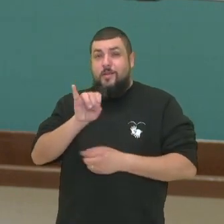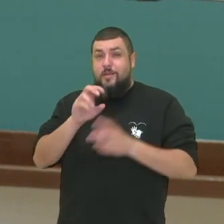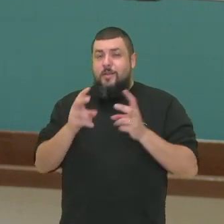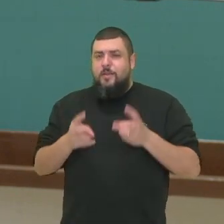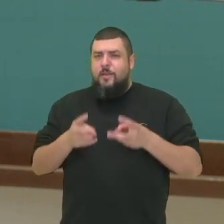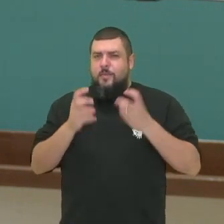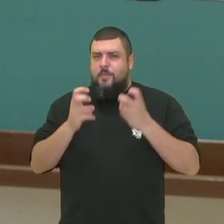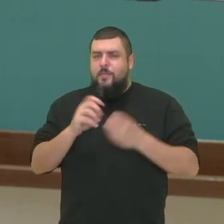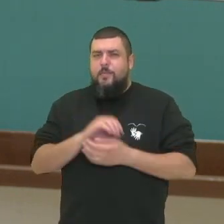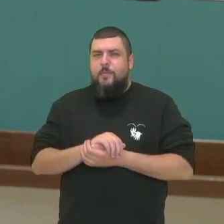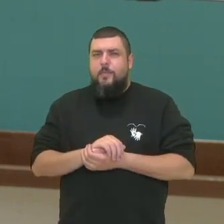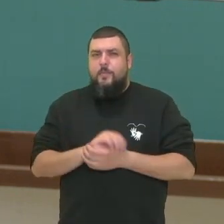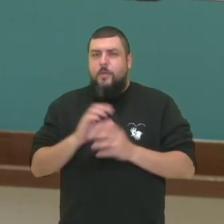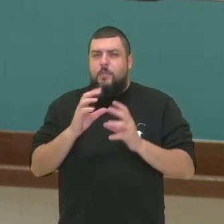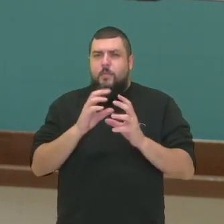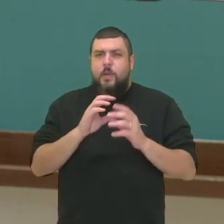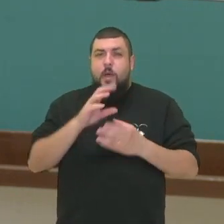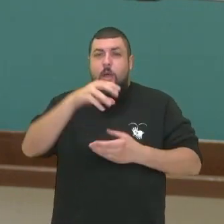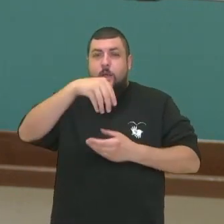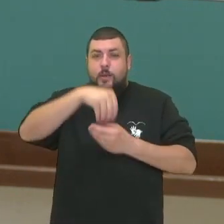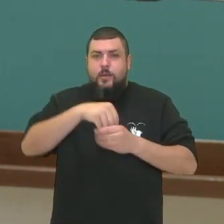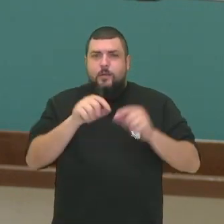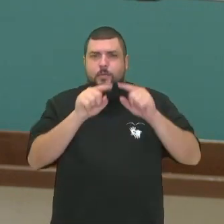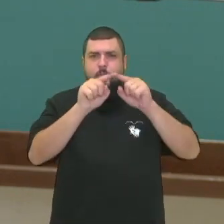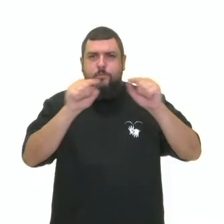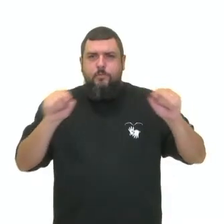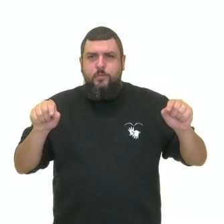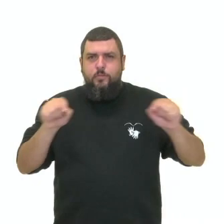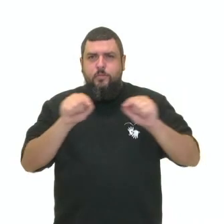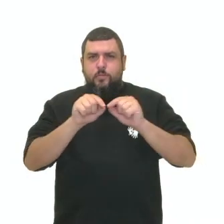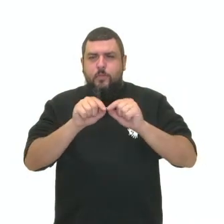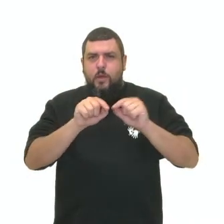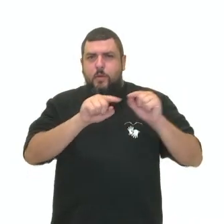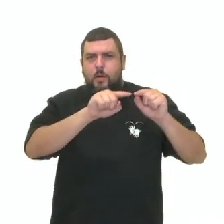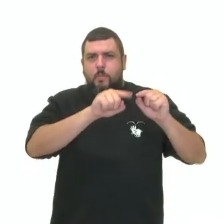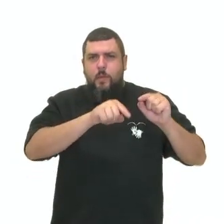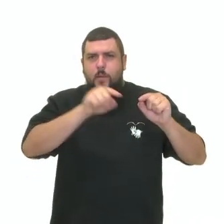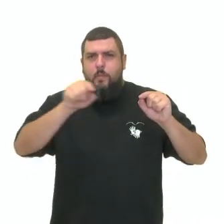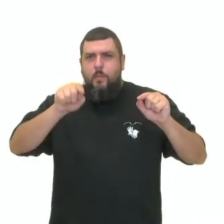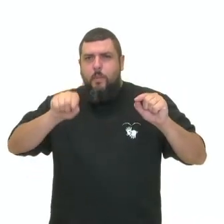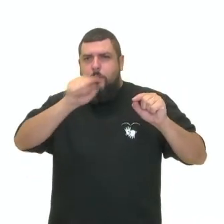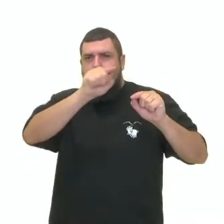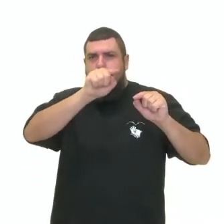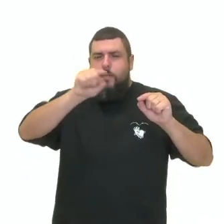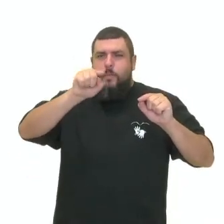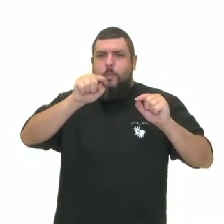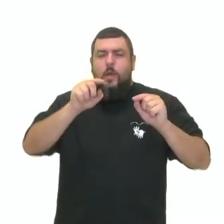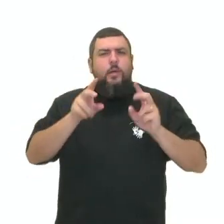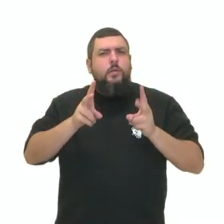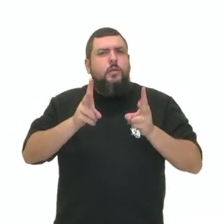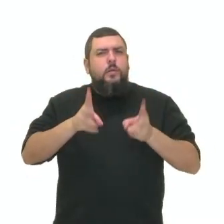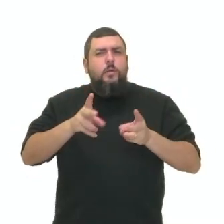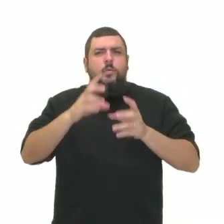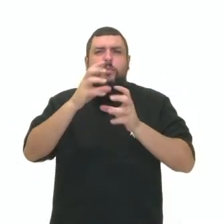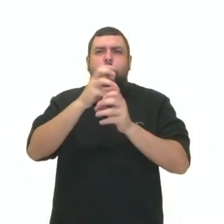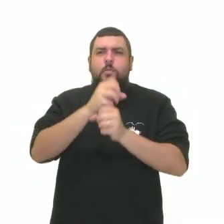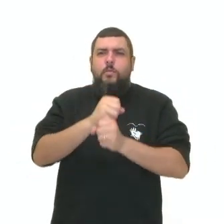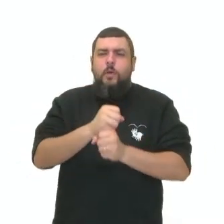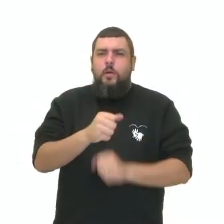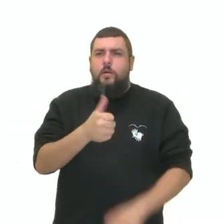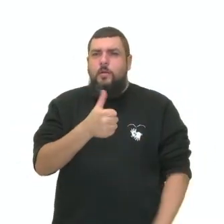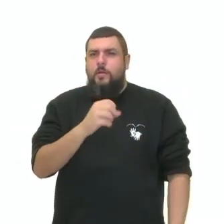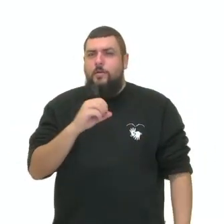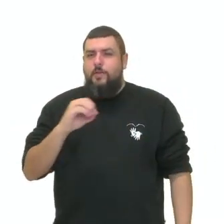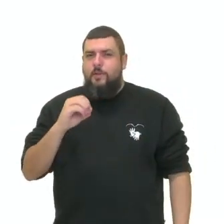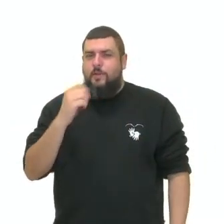somar 90 mais 45 mais 45, vai dar 180. Se eu somar 60 mais 60 mais 60, vai dar 180. Se eu